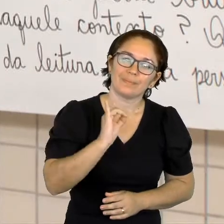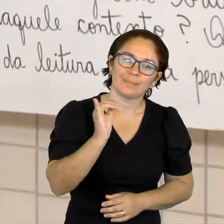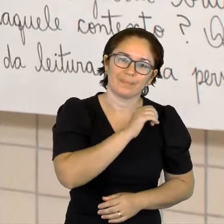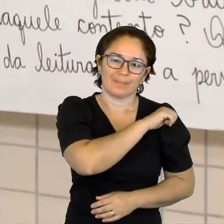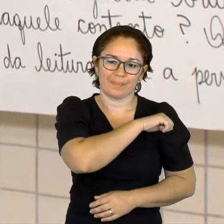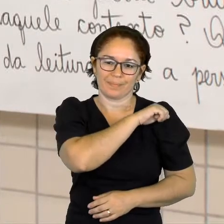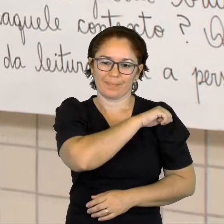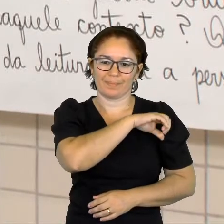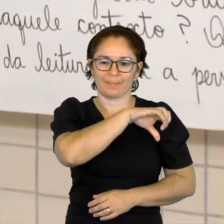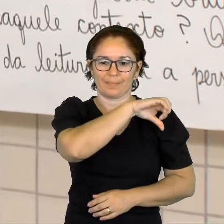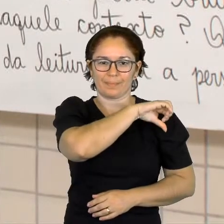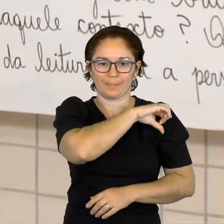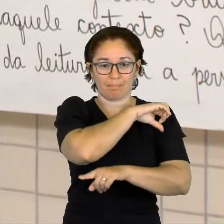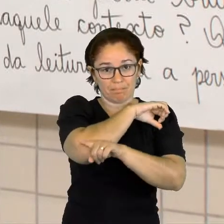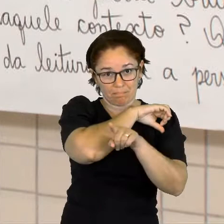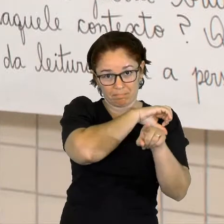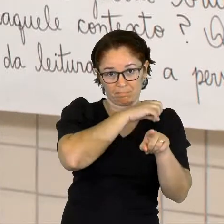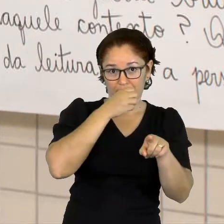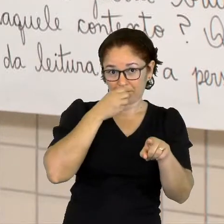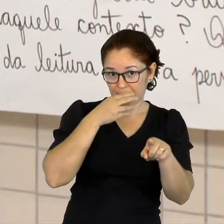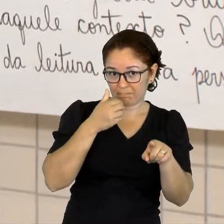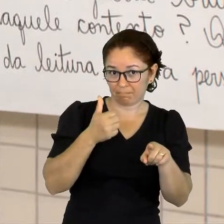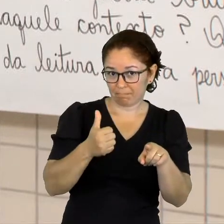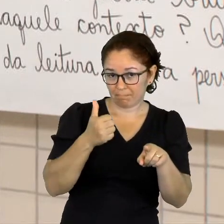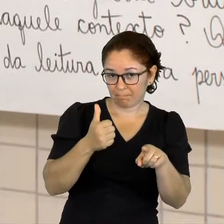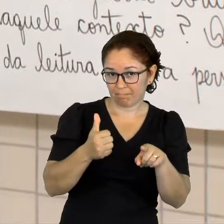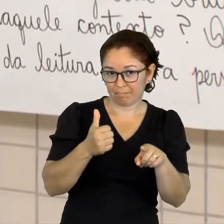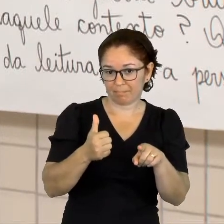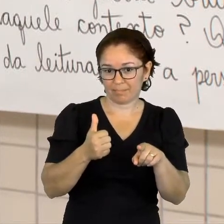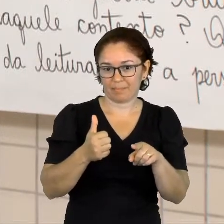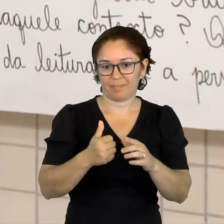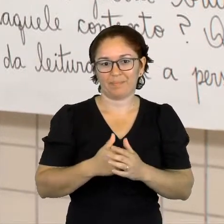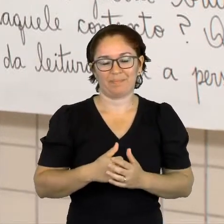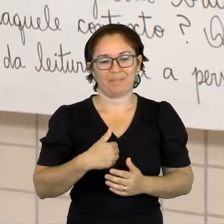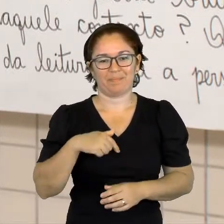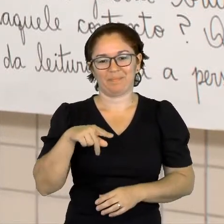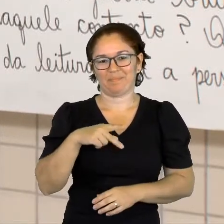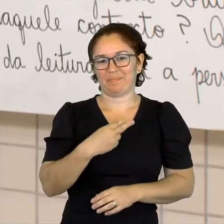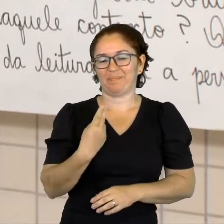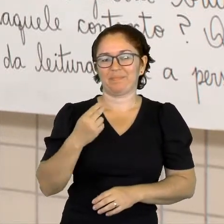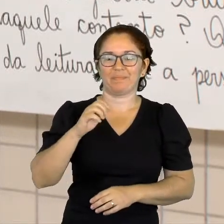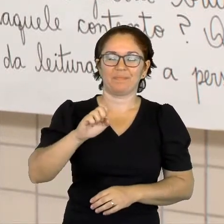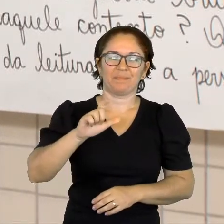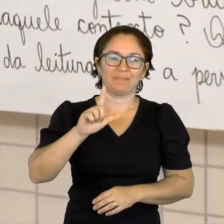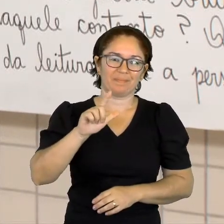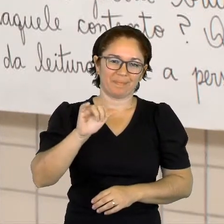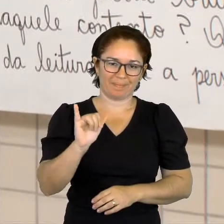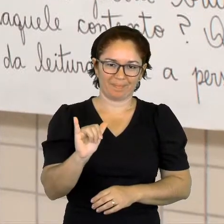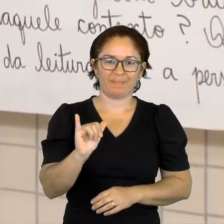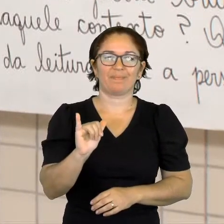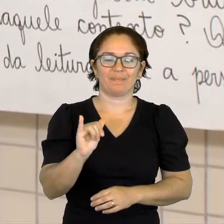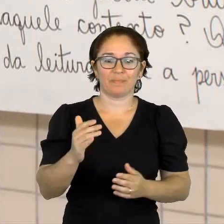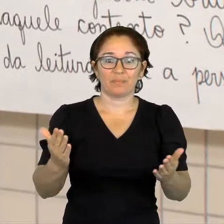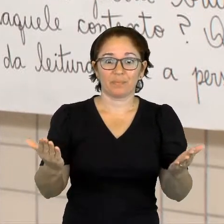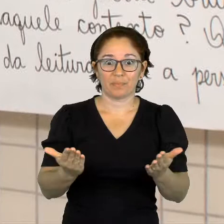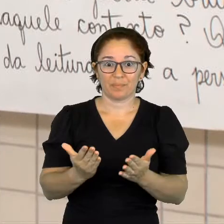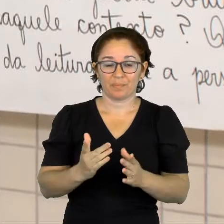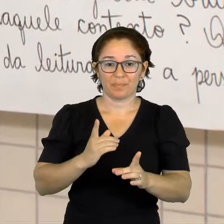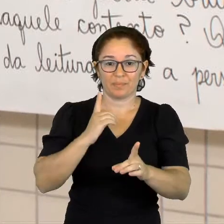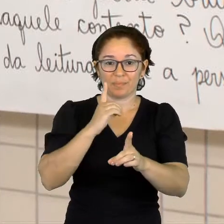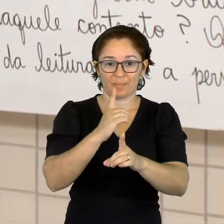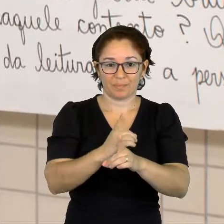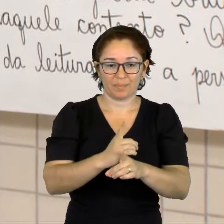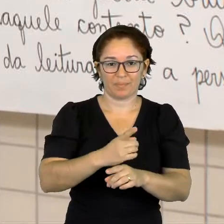estudantes do 9º ano, como vocês estão? Tudo bem? Aqui é a professora Elida Paixão e hoje é a nossa